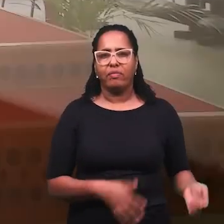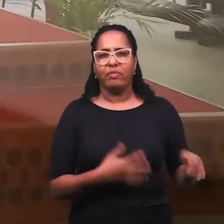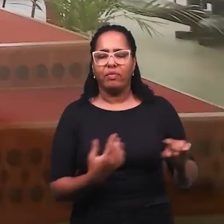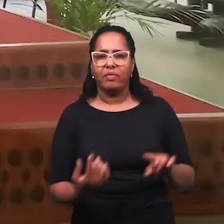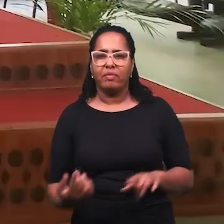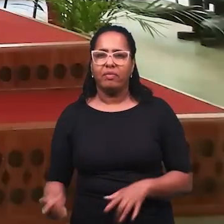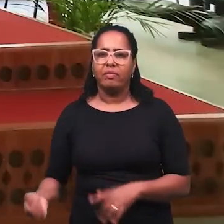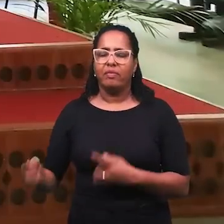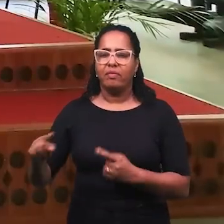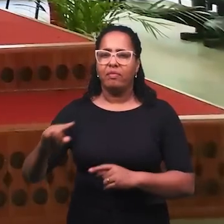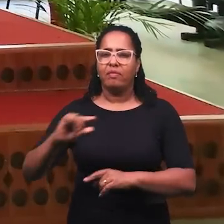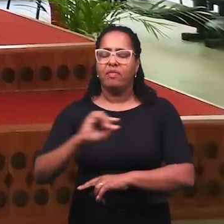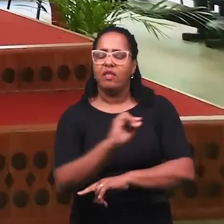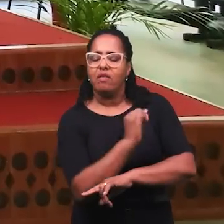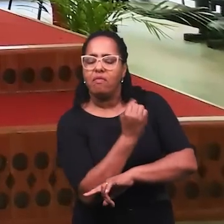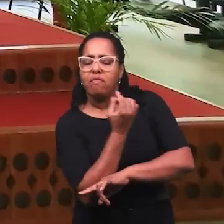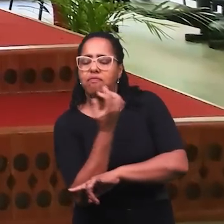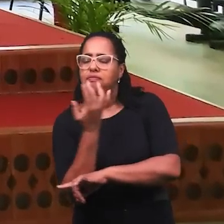soar. A videira